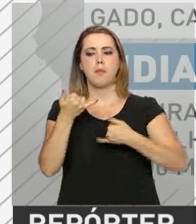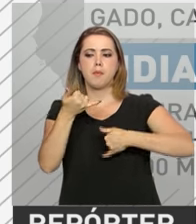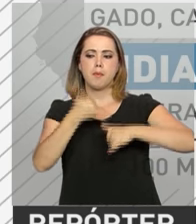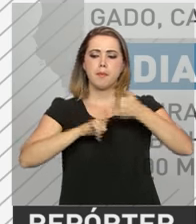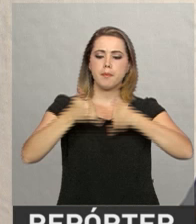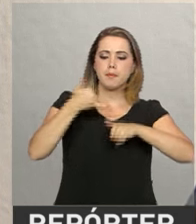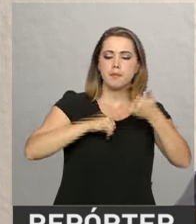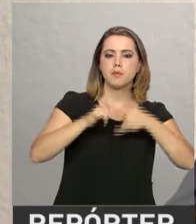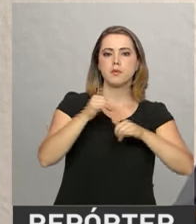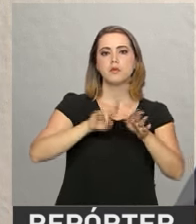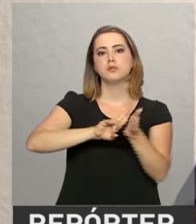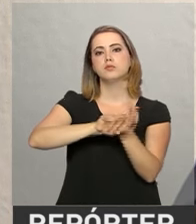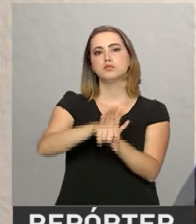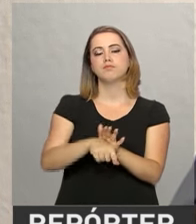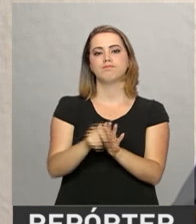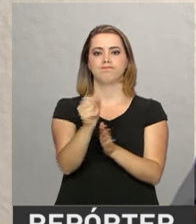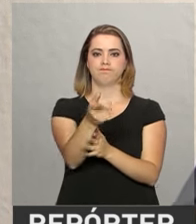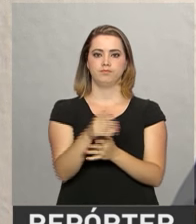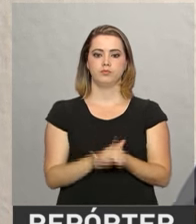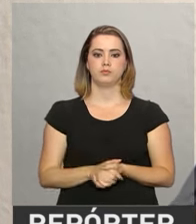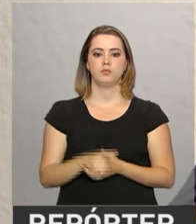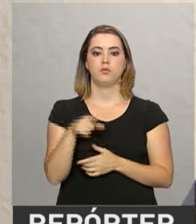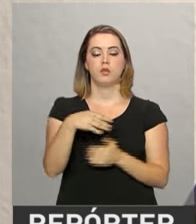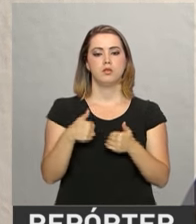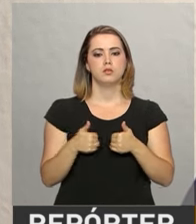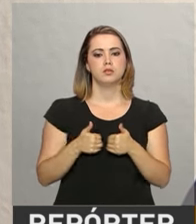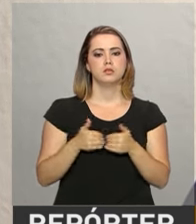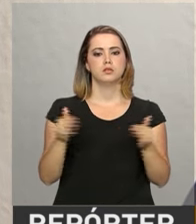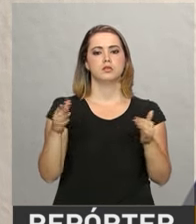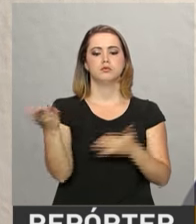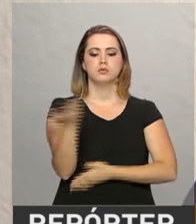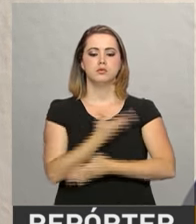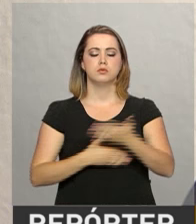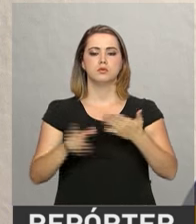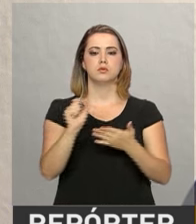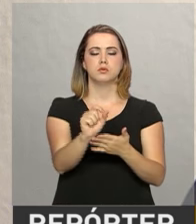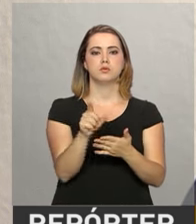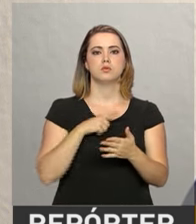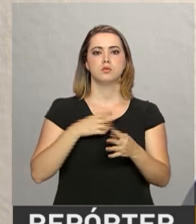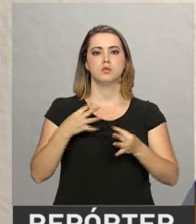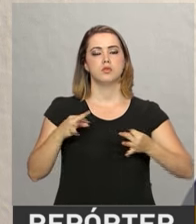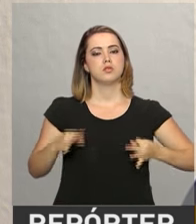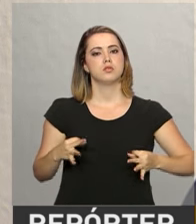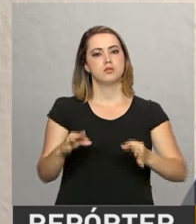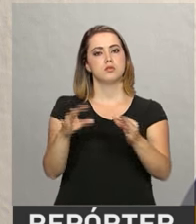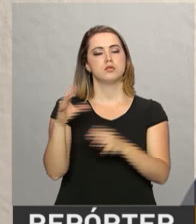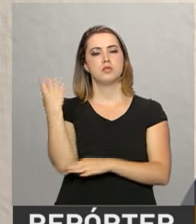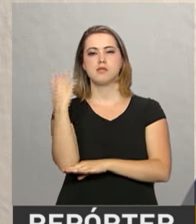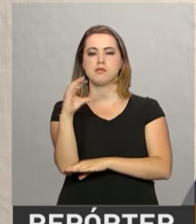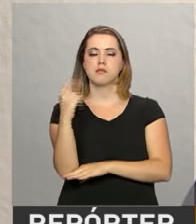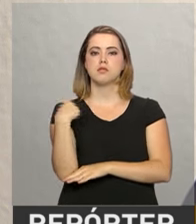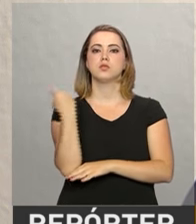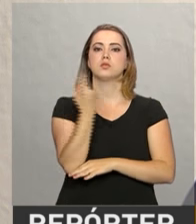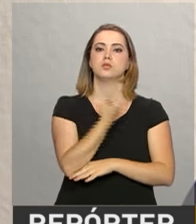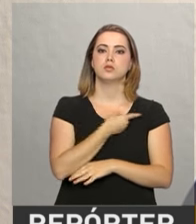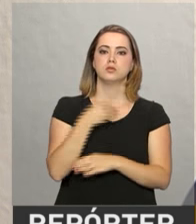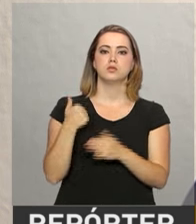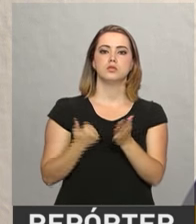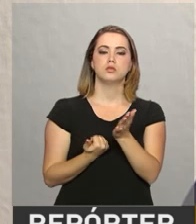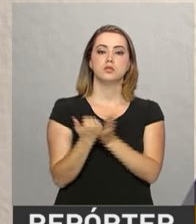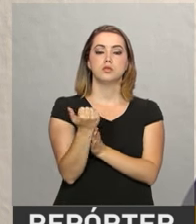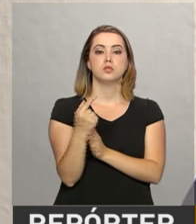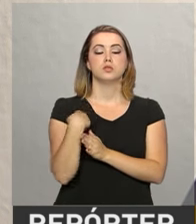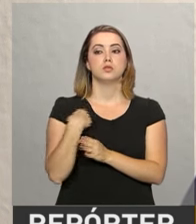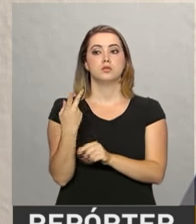leguminosas is abre outros canais de cooperação científica e técnica para nós da Embrapa que nós vamos